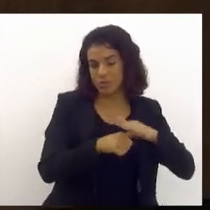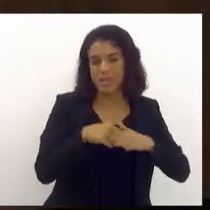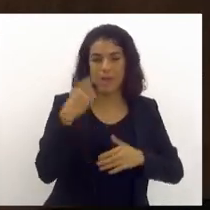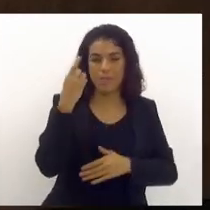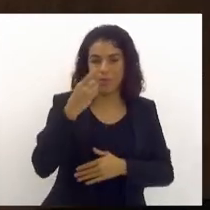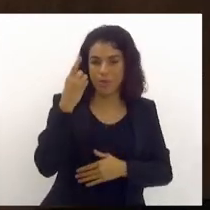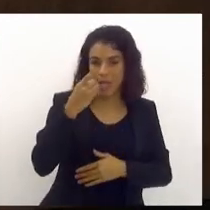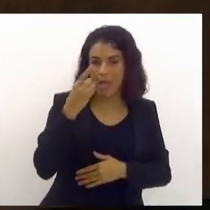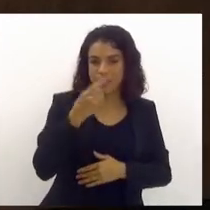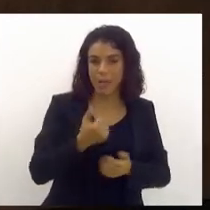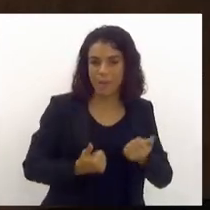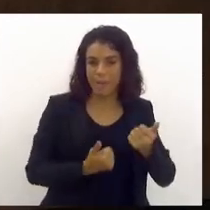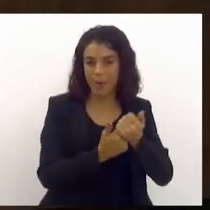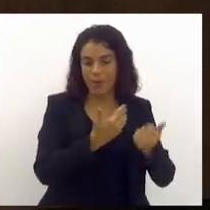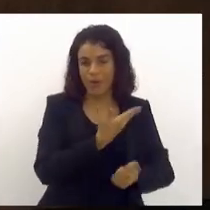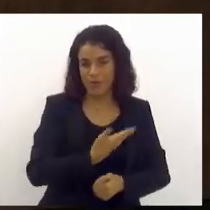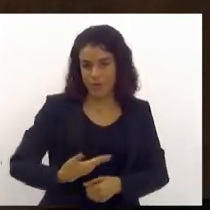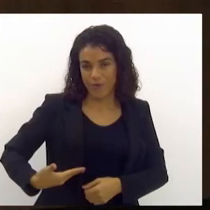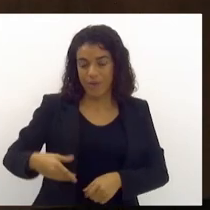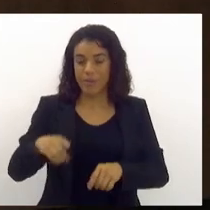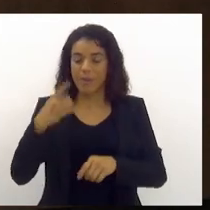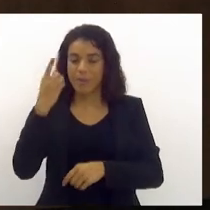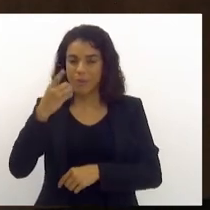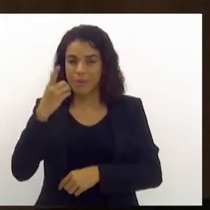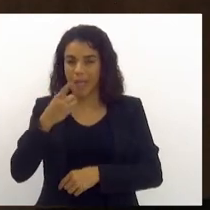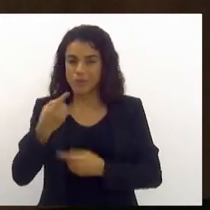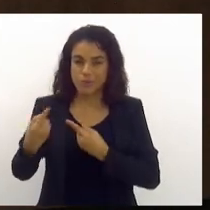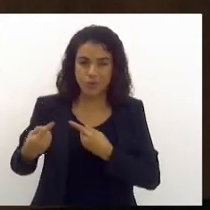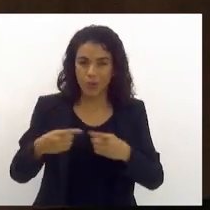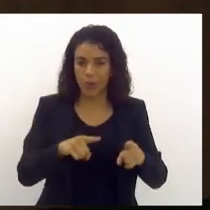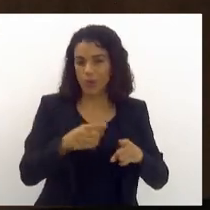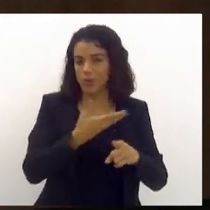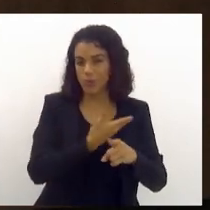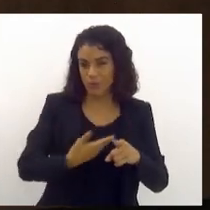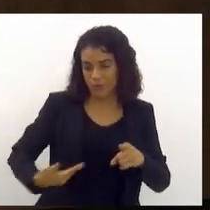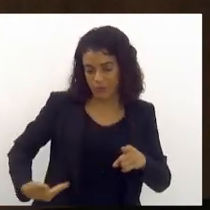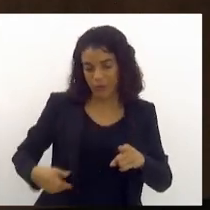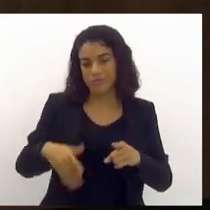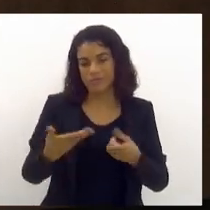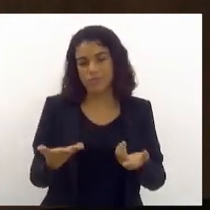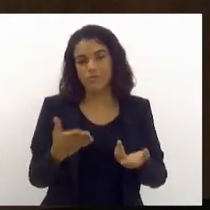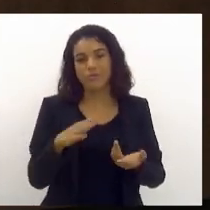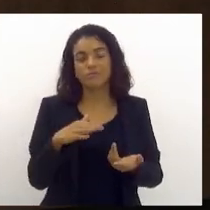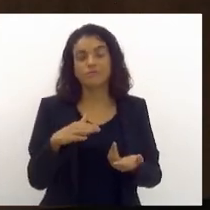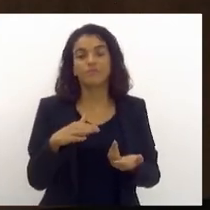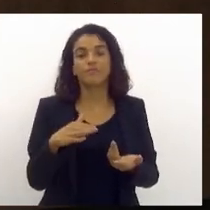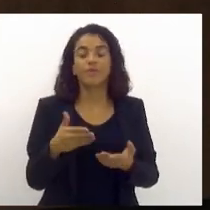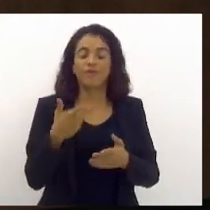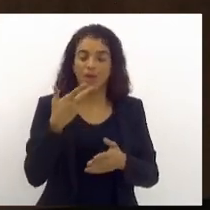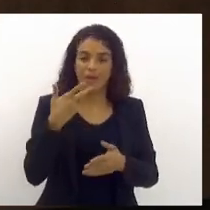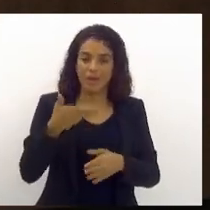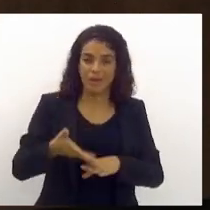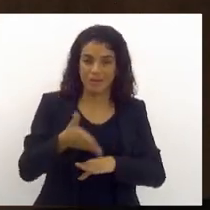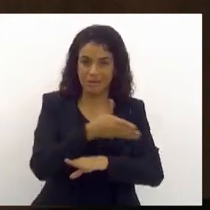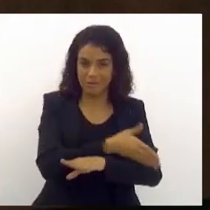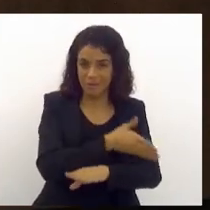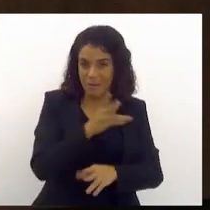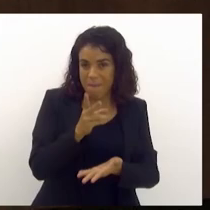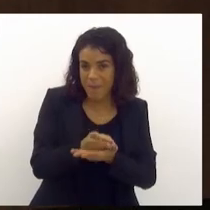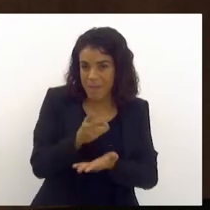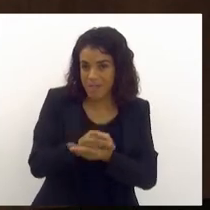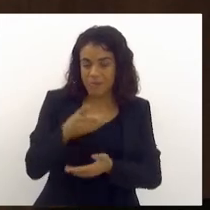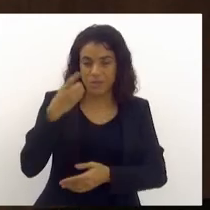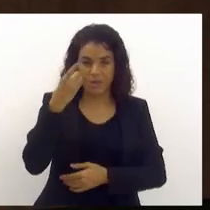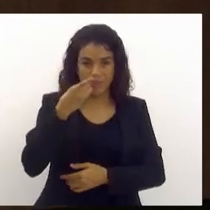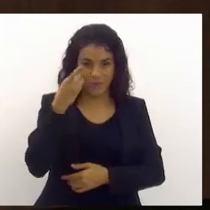base, deputados de oposição, e aqui nós temos que reconhecer, como já dito anteriormente pelo próprio